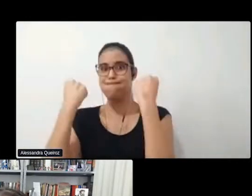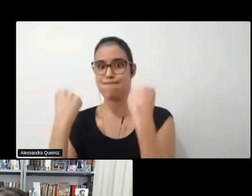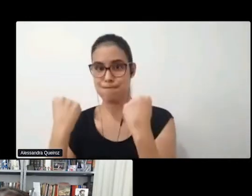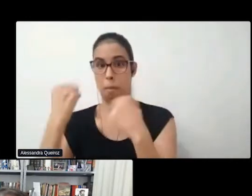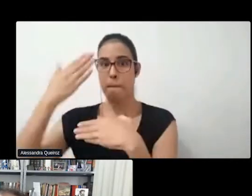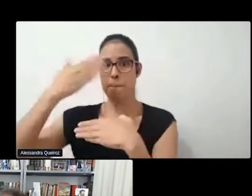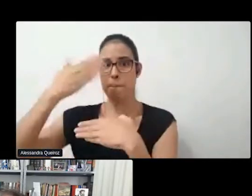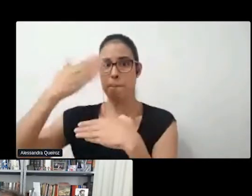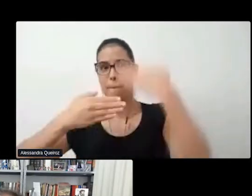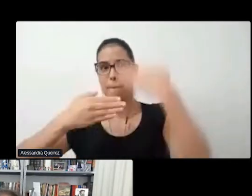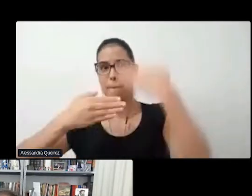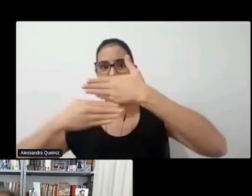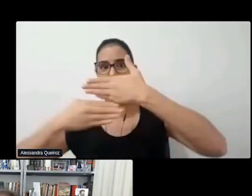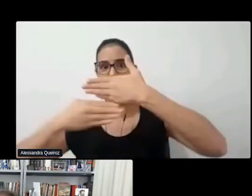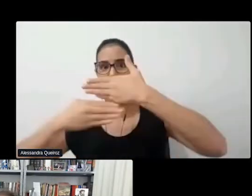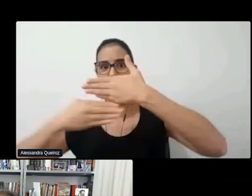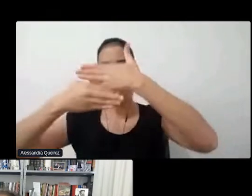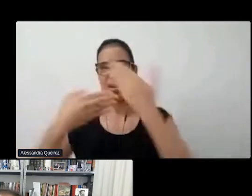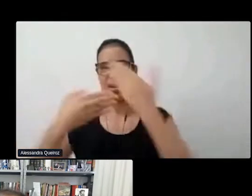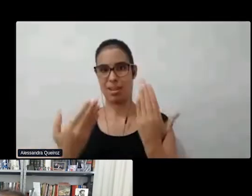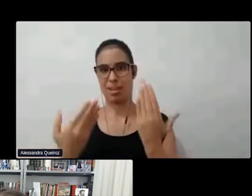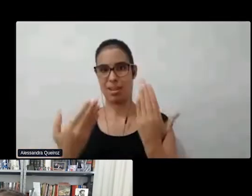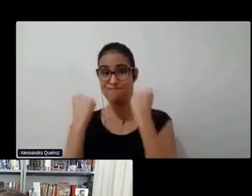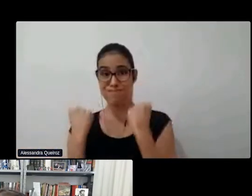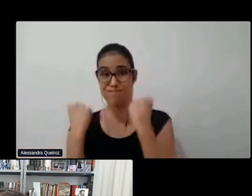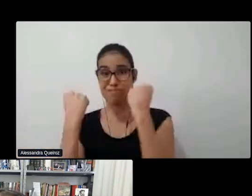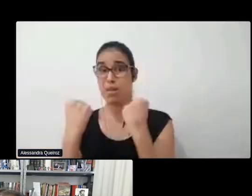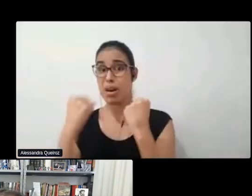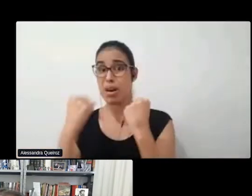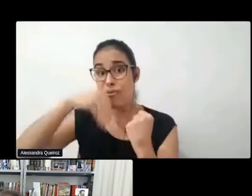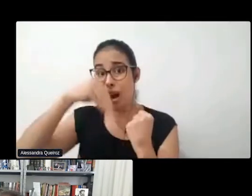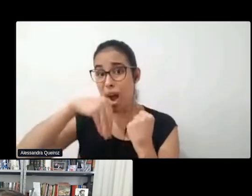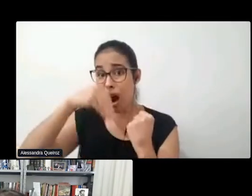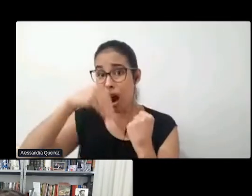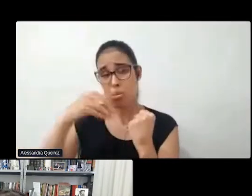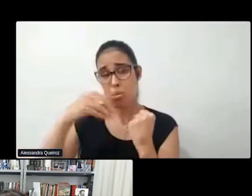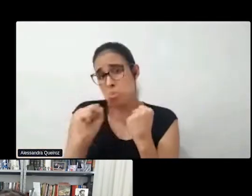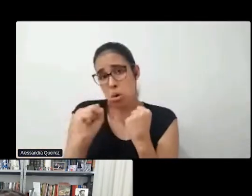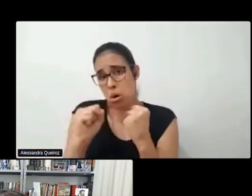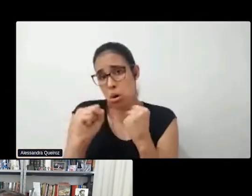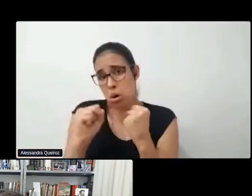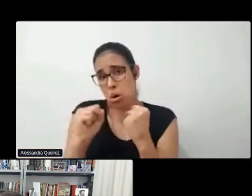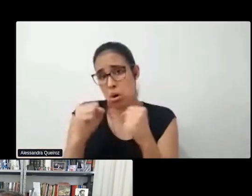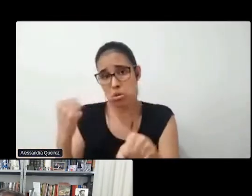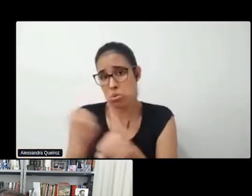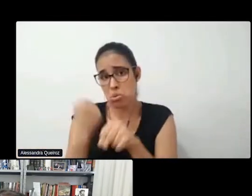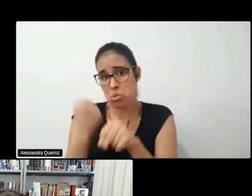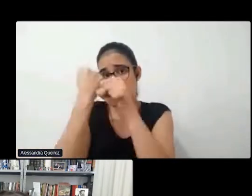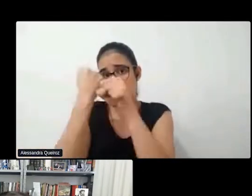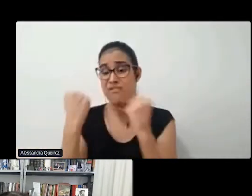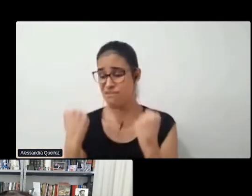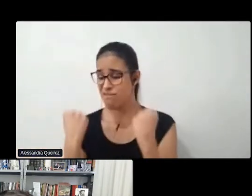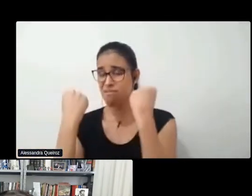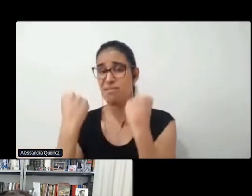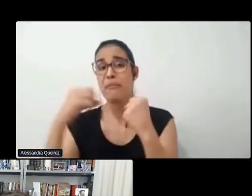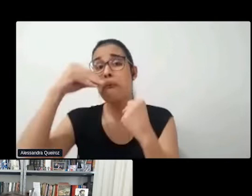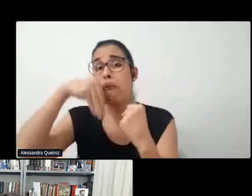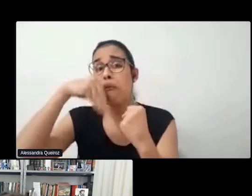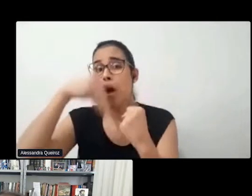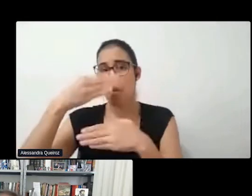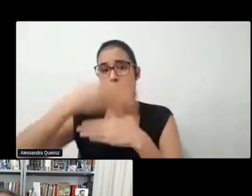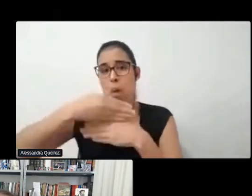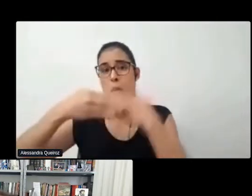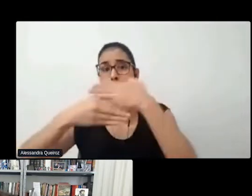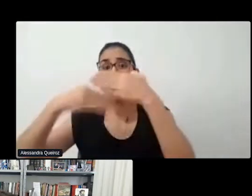você pode até construir uma casa. É igual a anedota do lobo mau, ele vai, e os 3 porquinhos, né? Vai vir o vento, vai soprar, ela